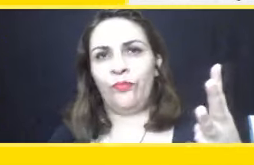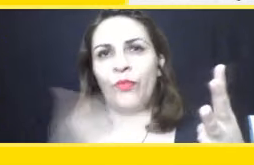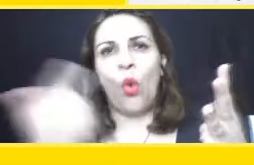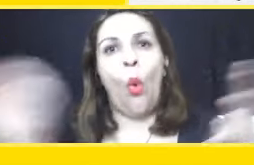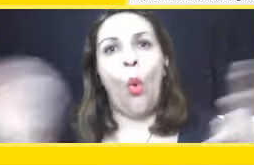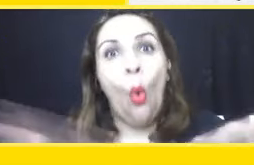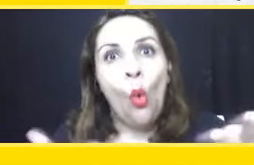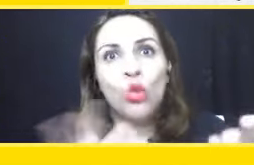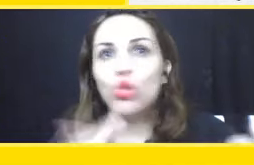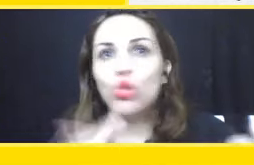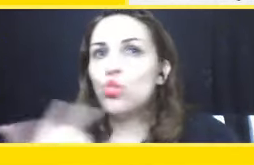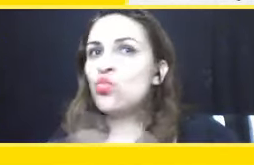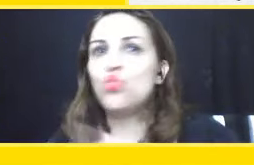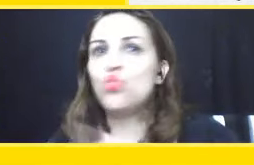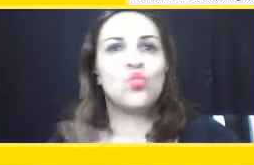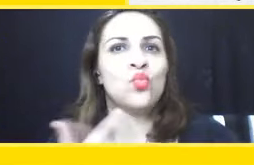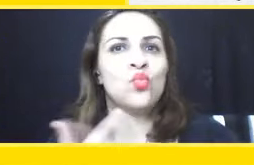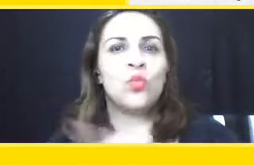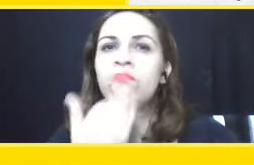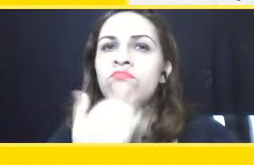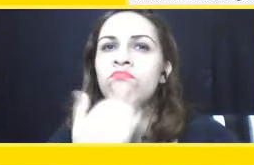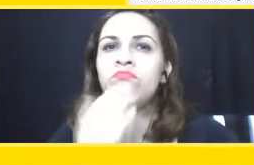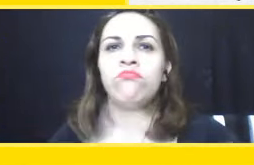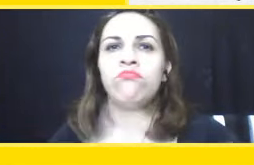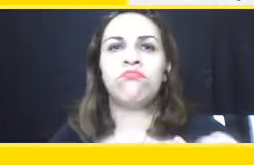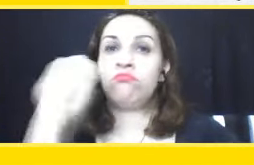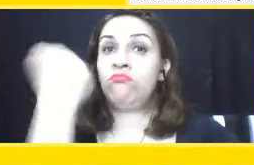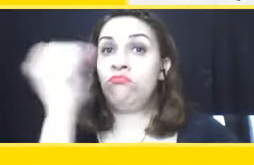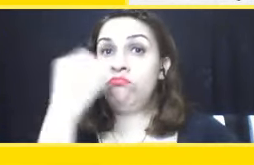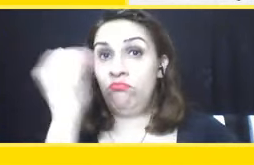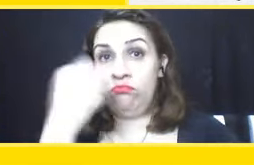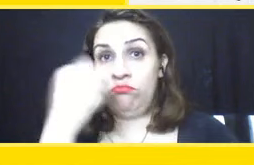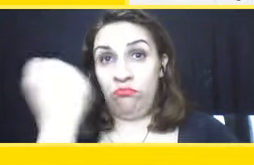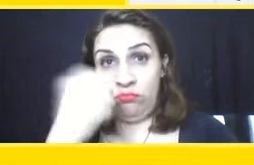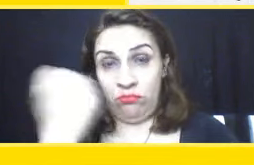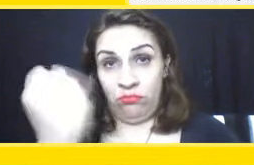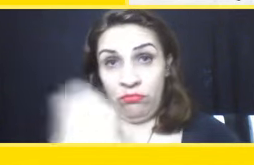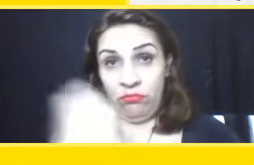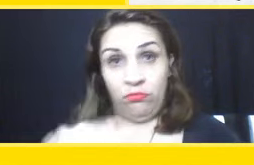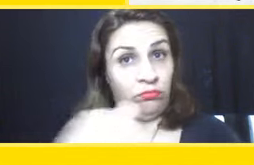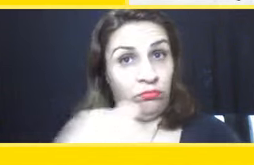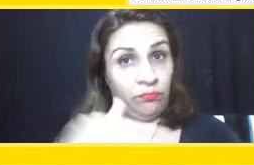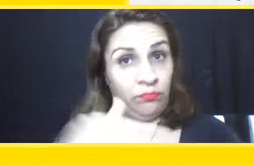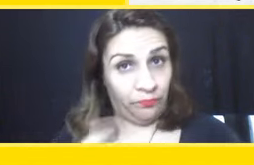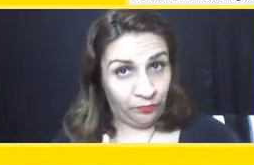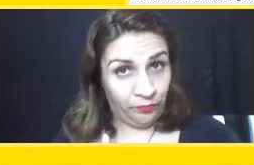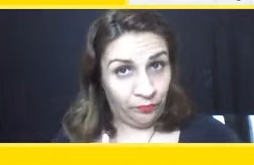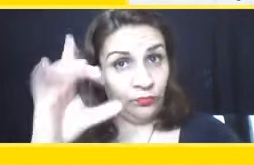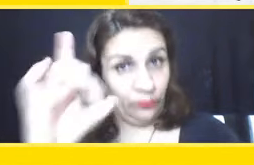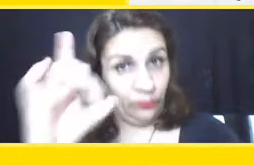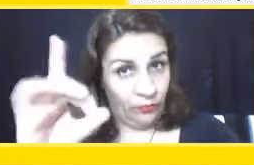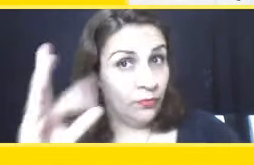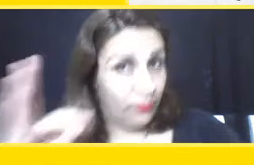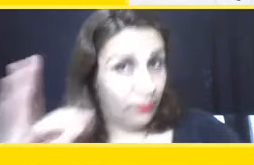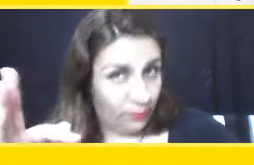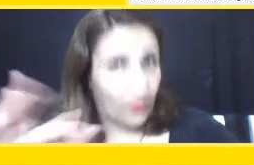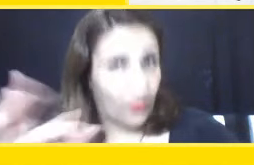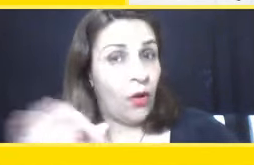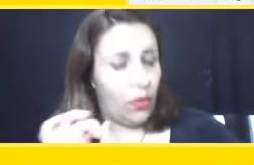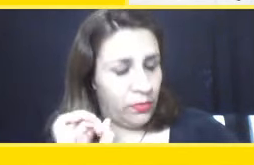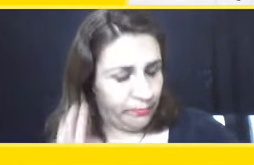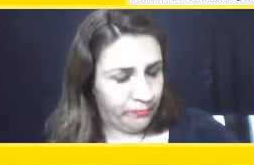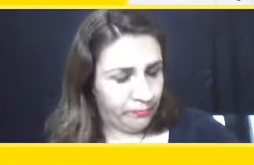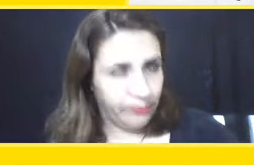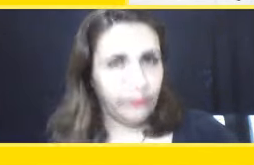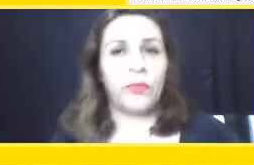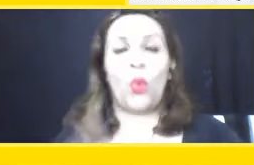hoje nenhum caso grave relatado, pela Secretaria de Estado de Saúde do Distrito Federal, certo? Nós temos